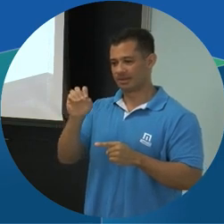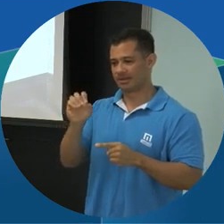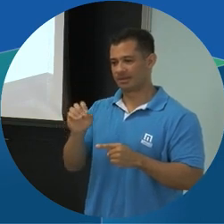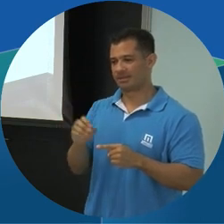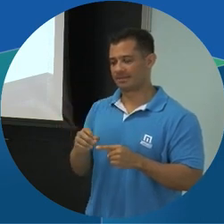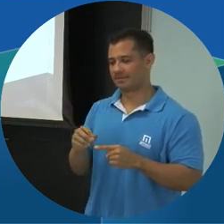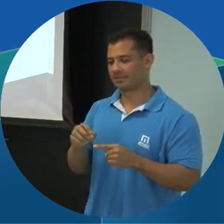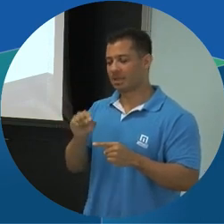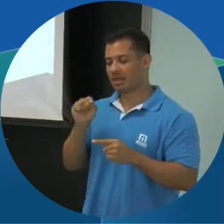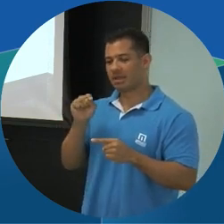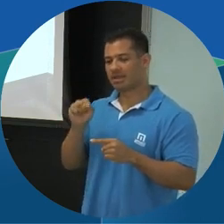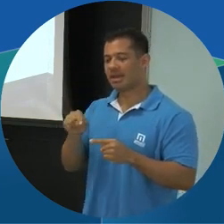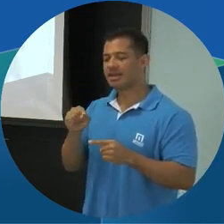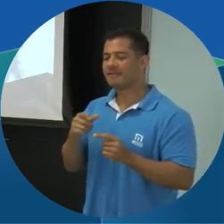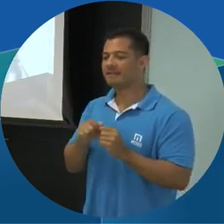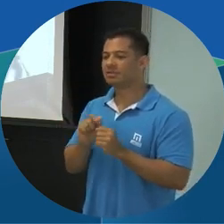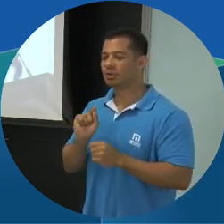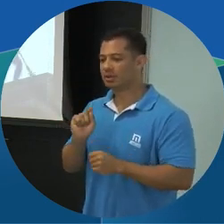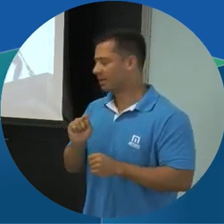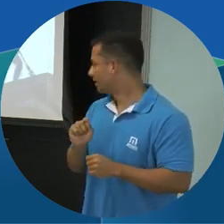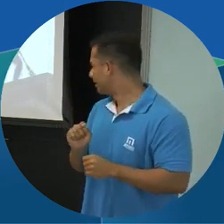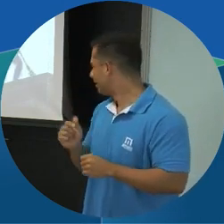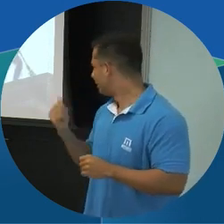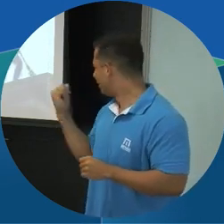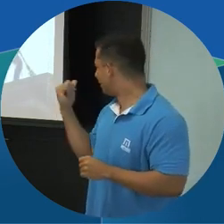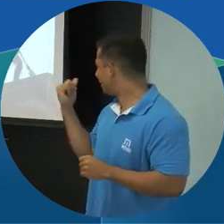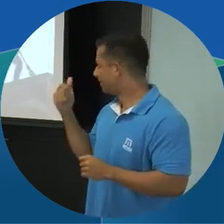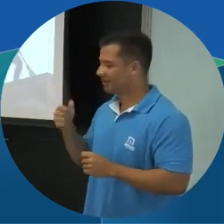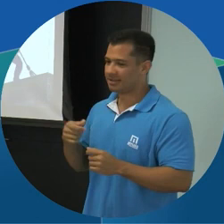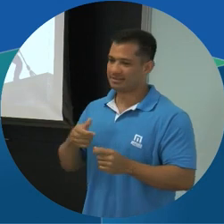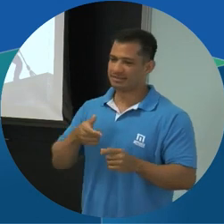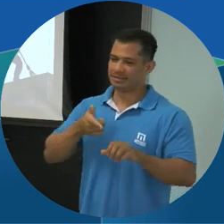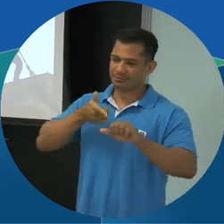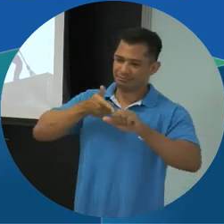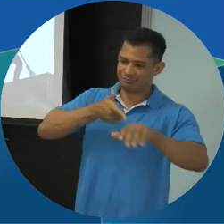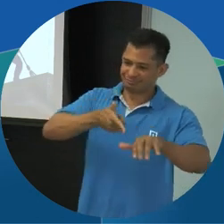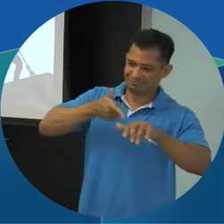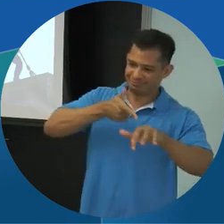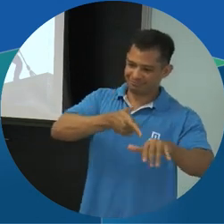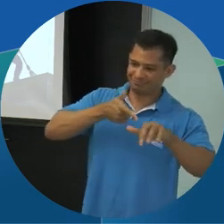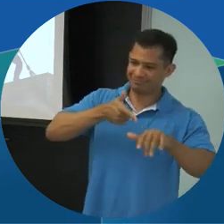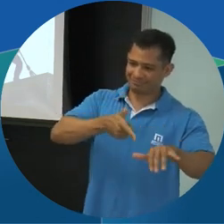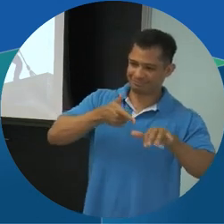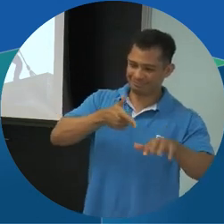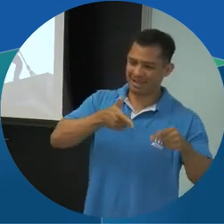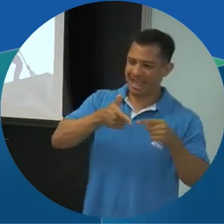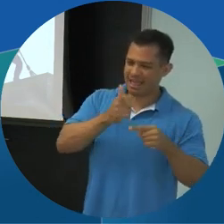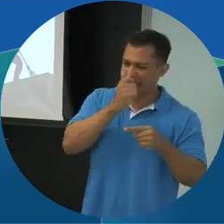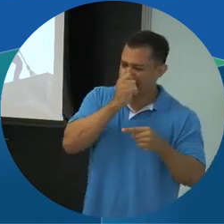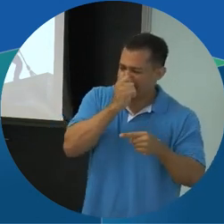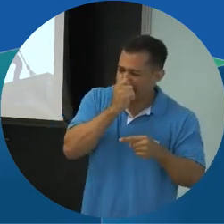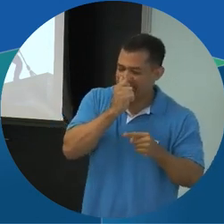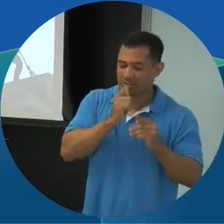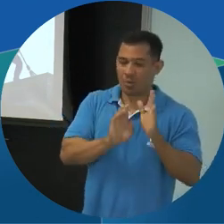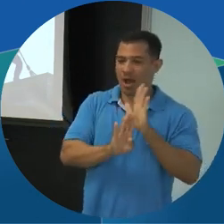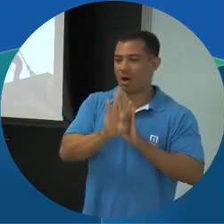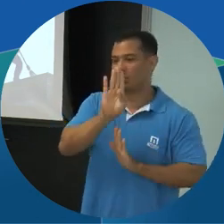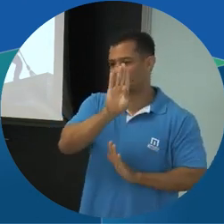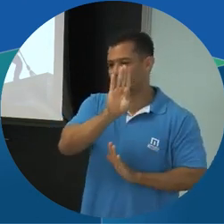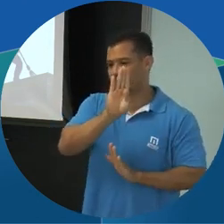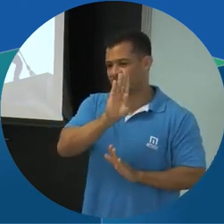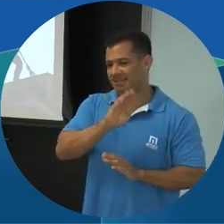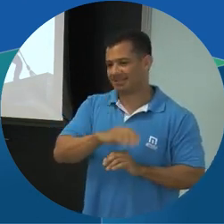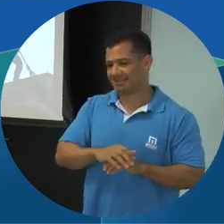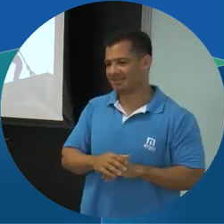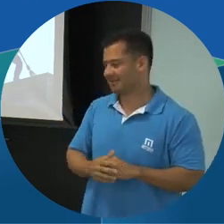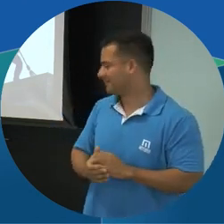E aí nós temos o quê? Nós temos o nosso jato de água a ultra alta pressão. Aí todo mundo